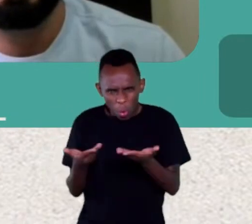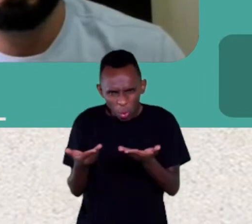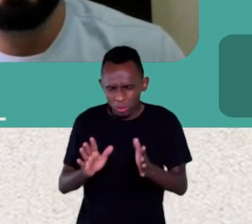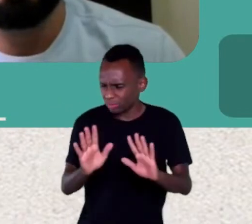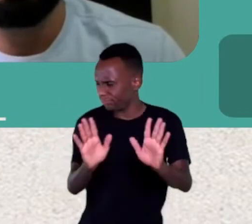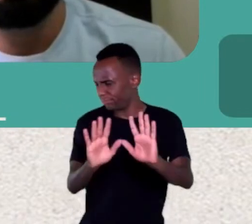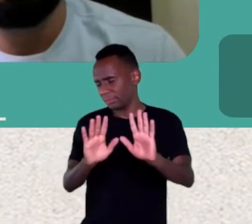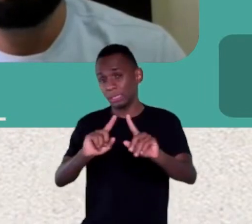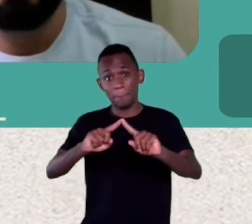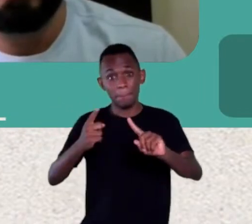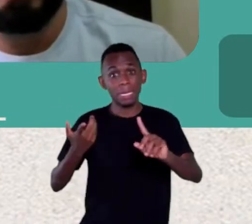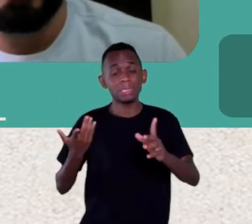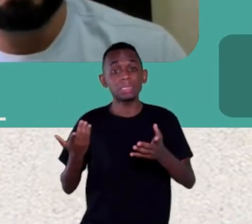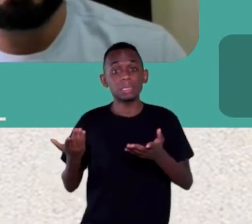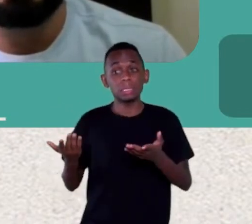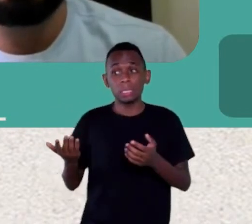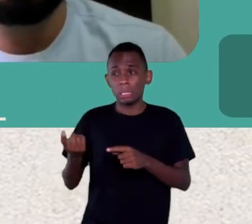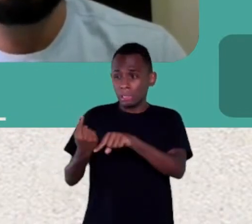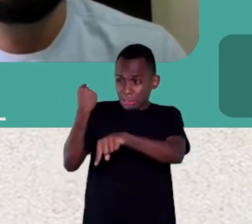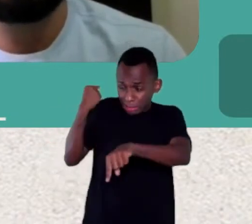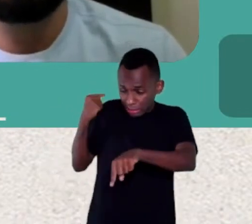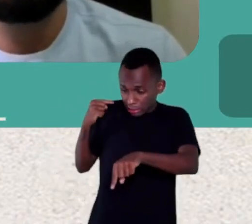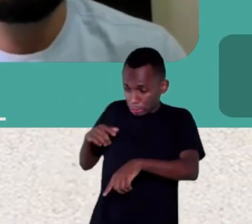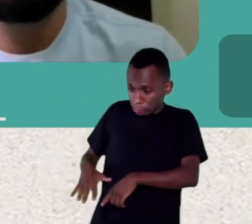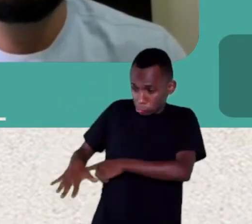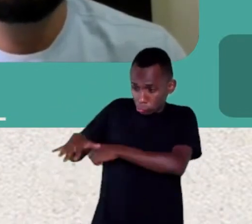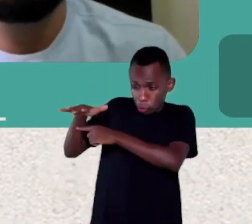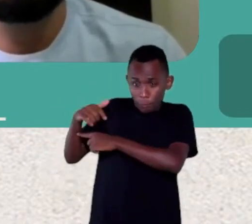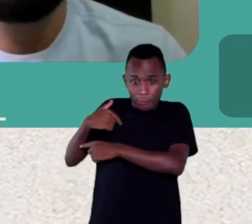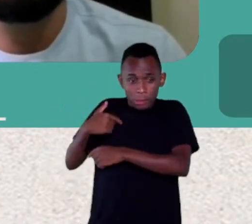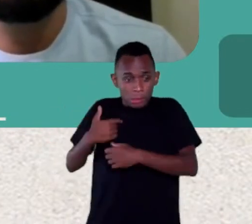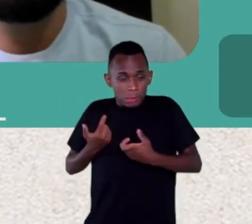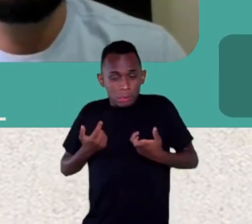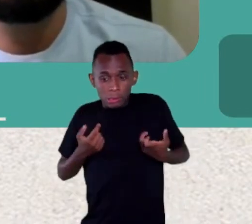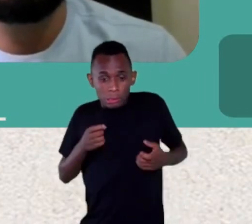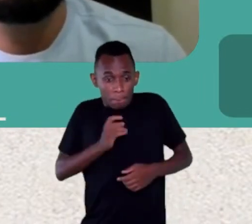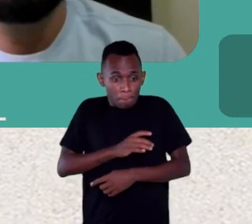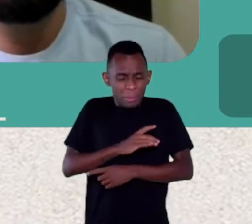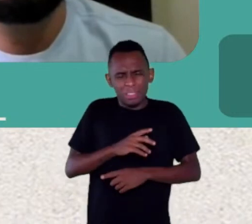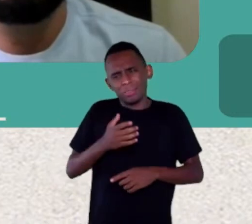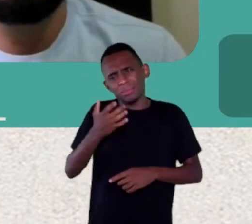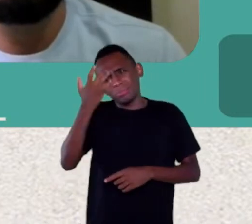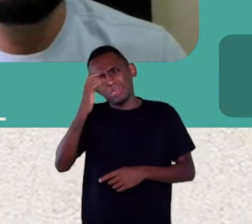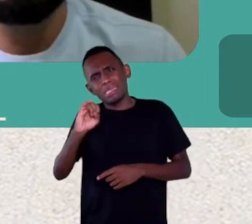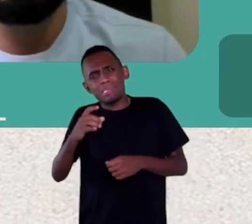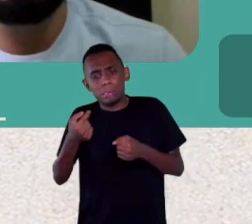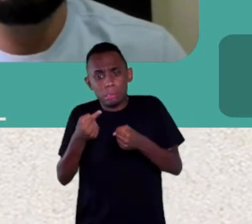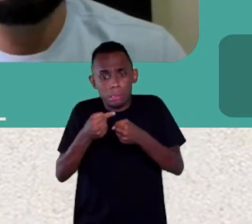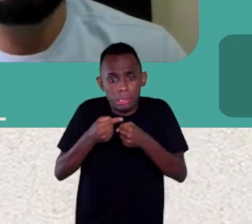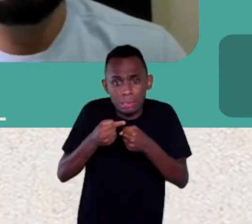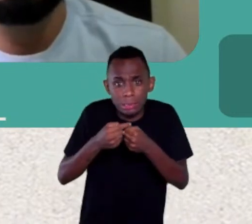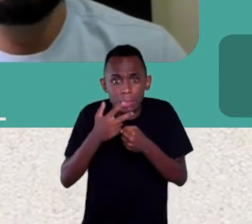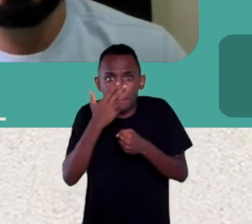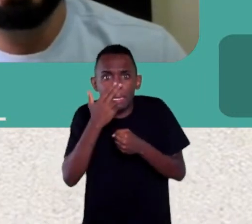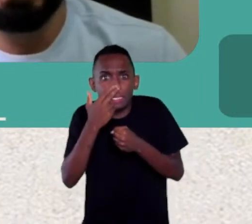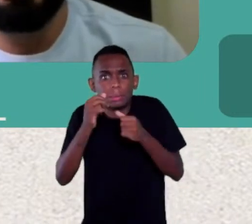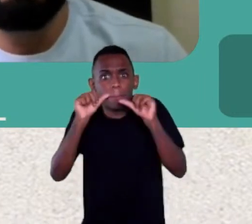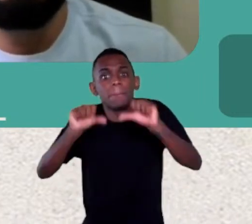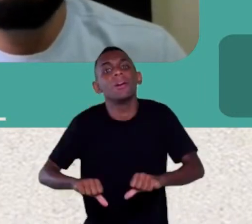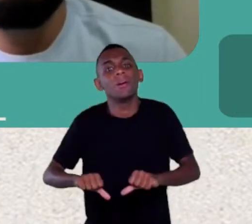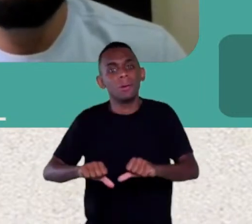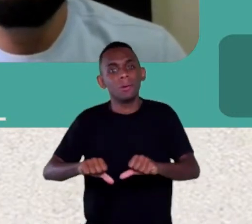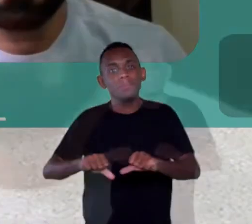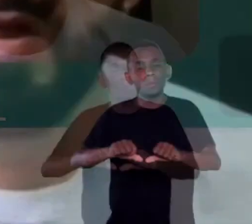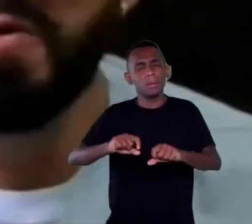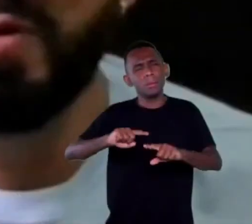criança, adolescente, que era uma coisa assim, de outro mundo. Não sei se no interior é mais escuro do que nos outros lugares, ou é porque eu fiquei mais velha e perdi o